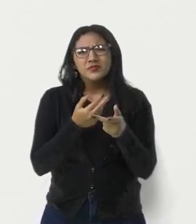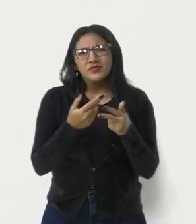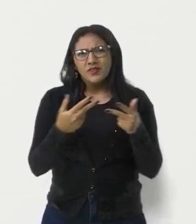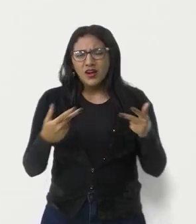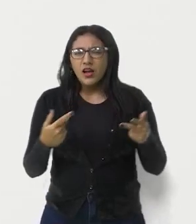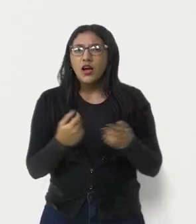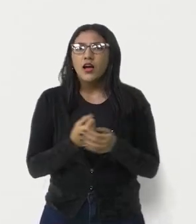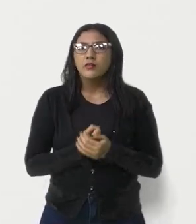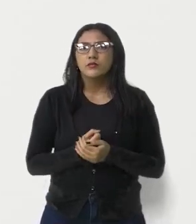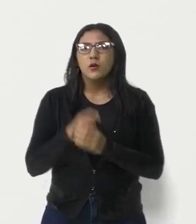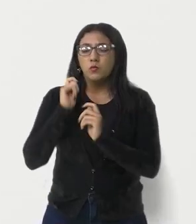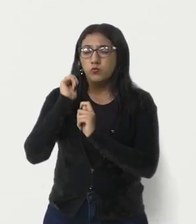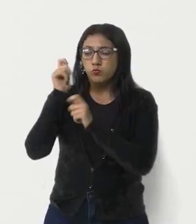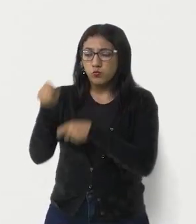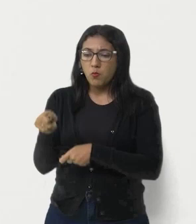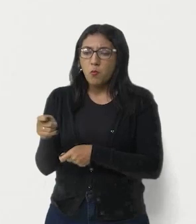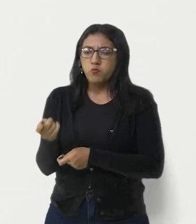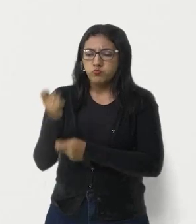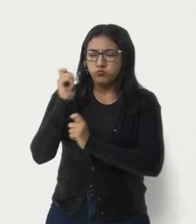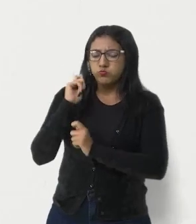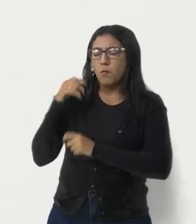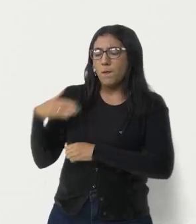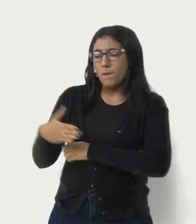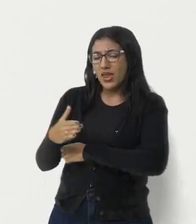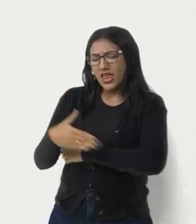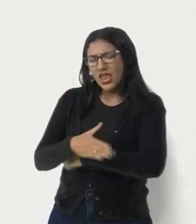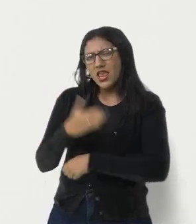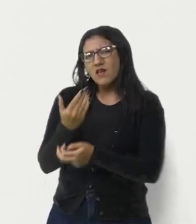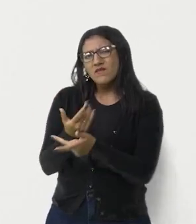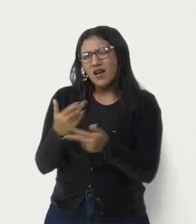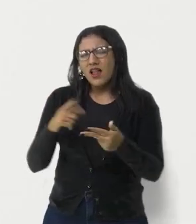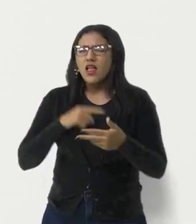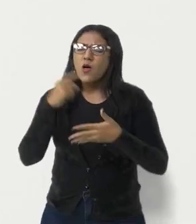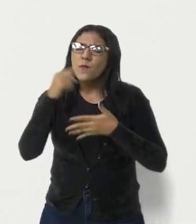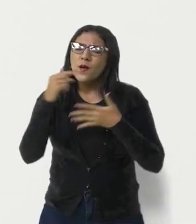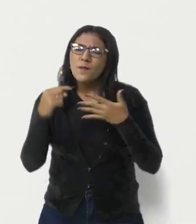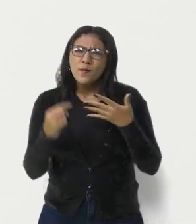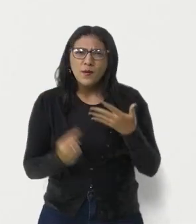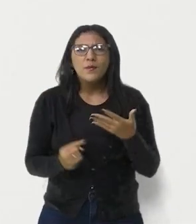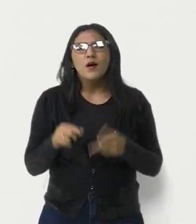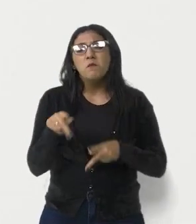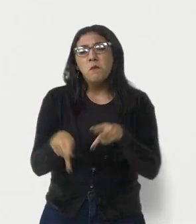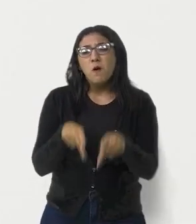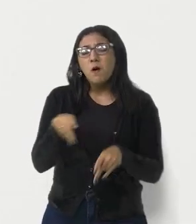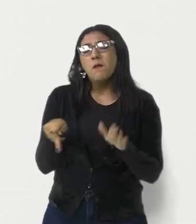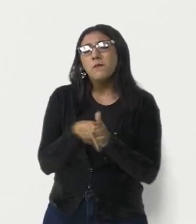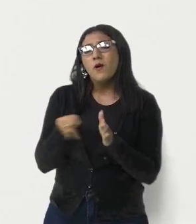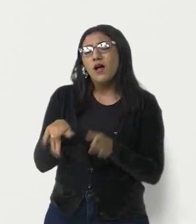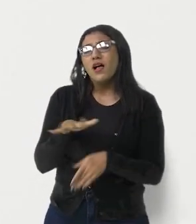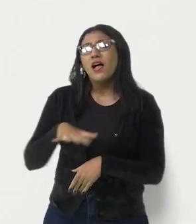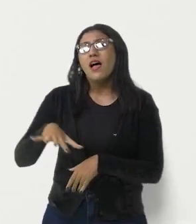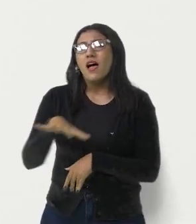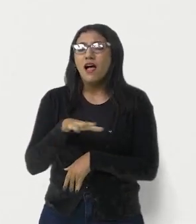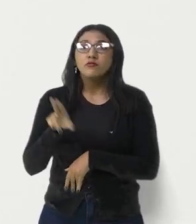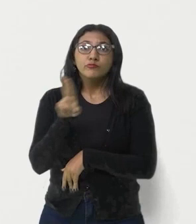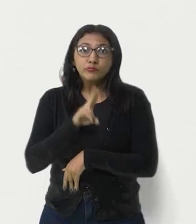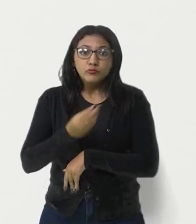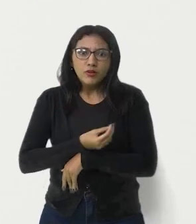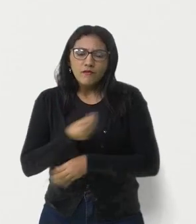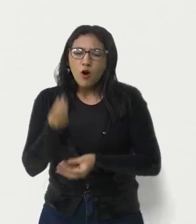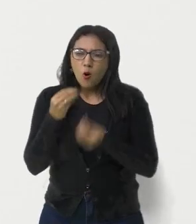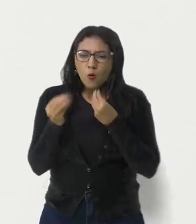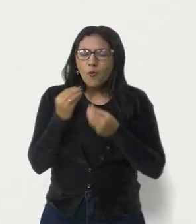os peconheiros. Então, tem muitos povos que vivem da extração ou de algum recurso que vem da